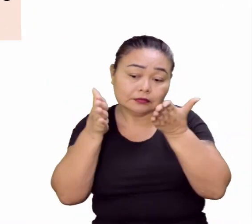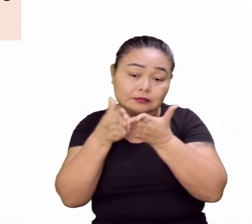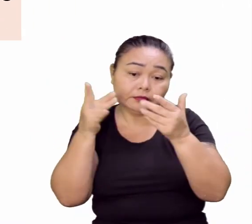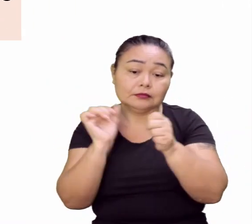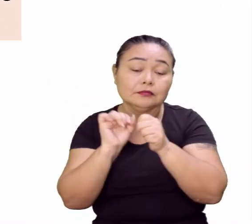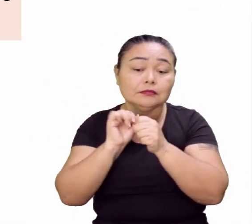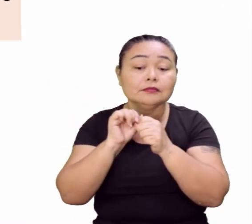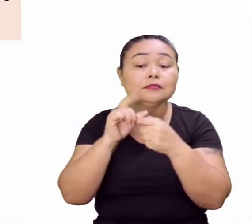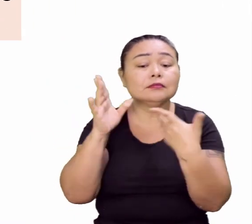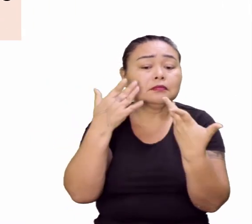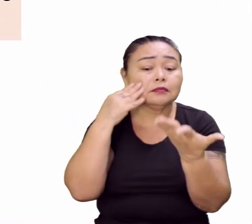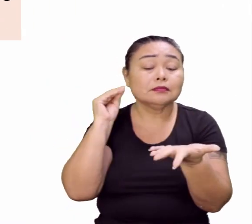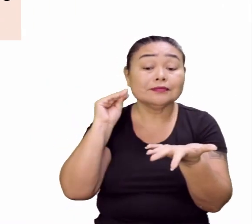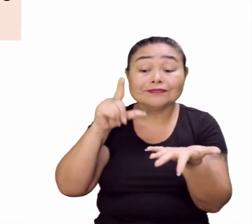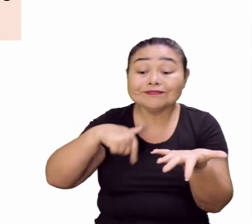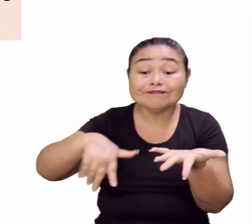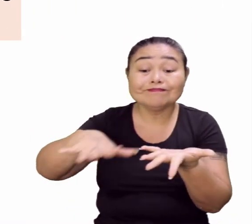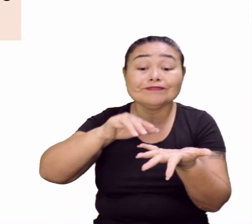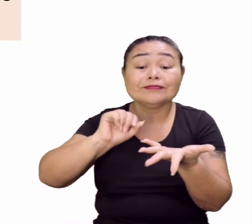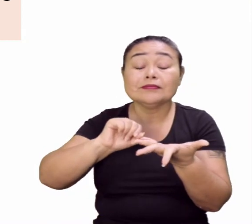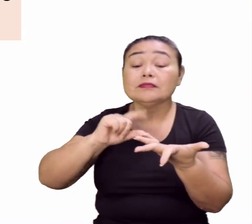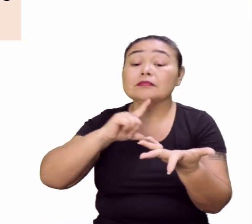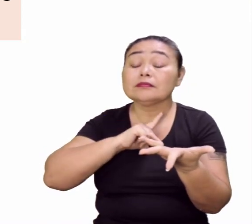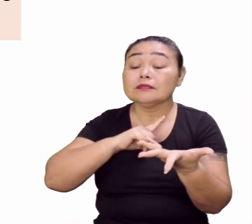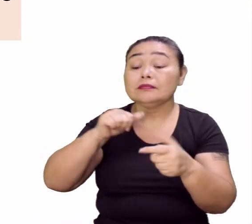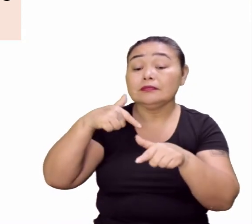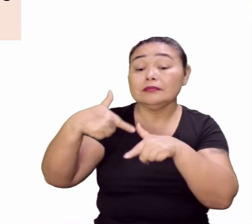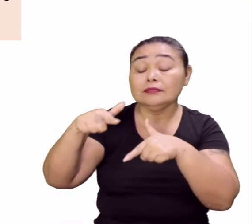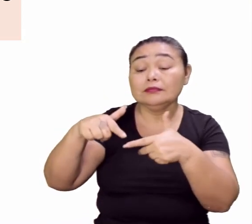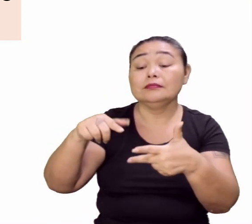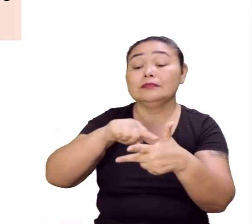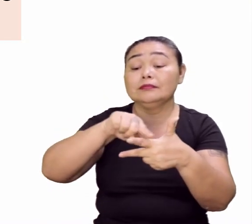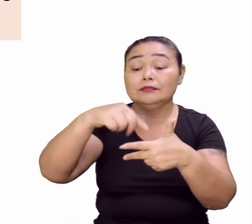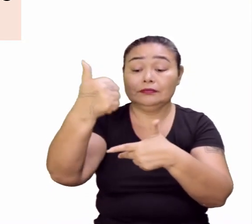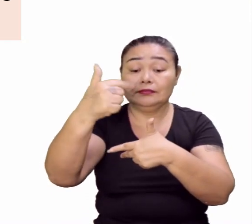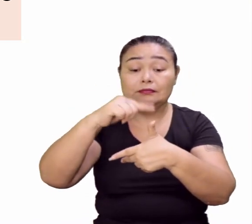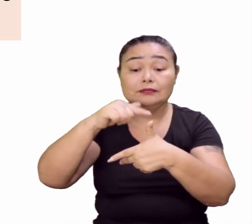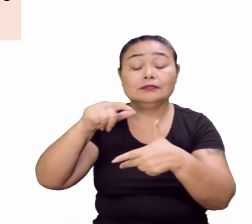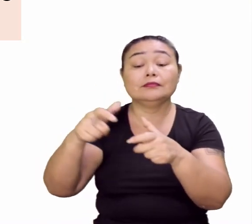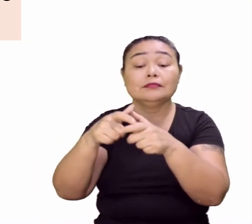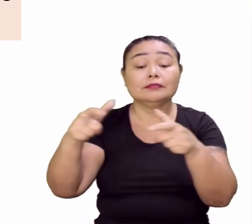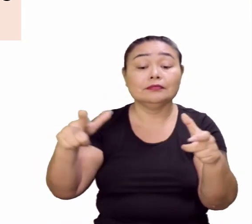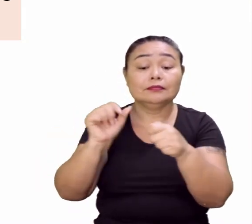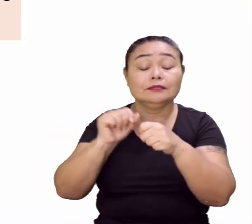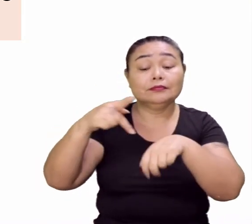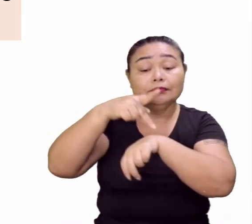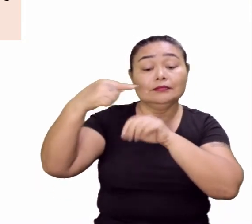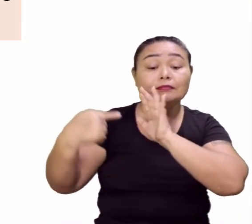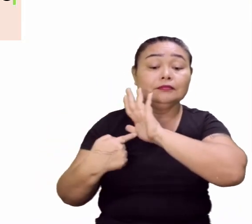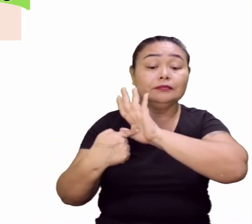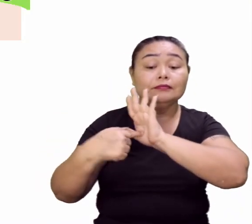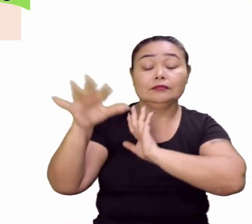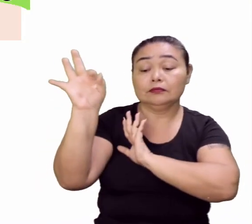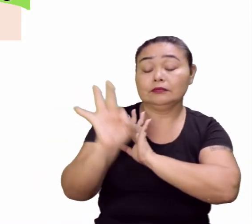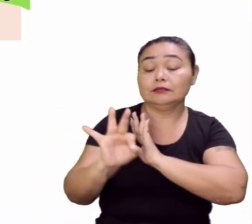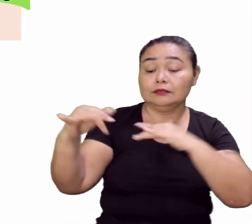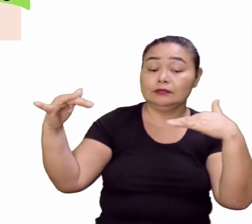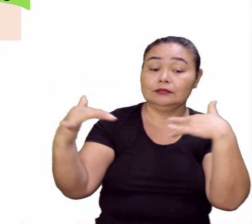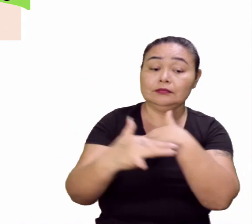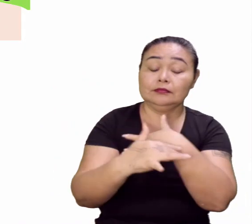Em virtude do predomínio das atividades primárias, maior parte desses países ainda apresentam o quê?